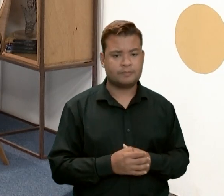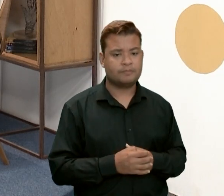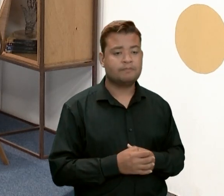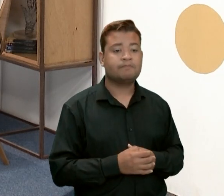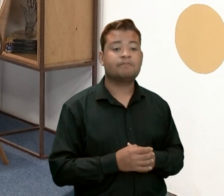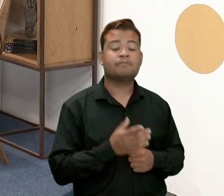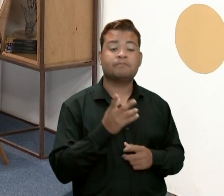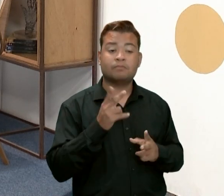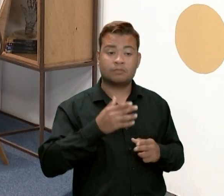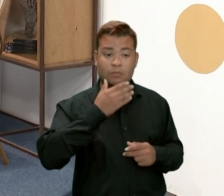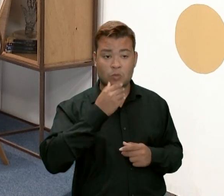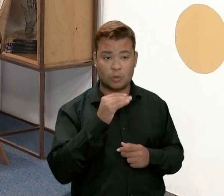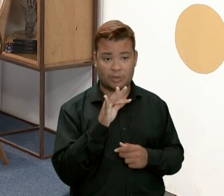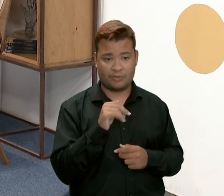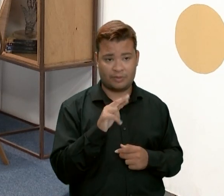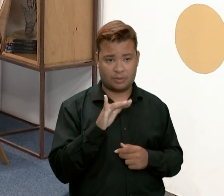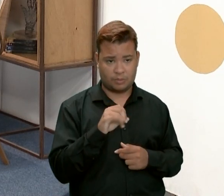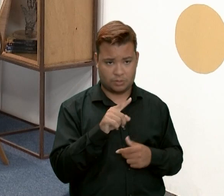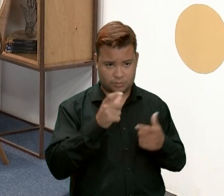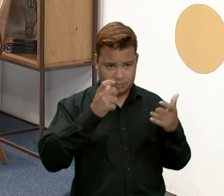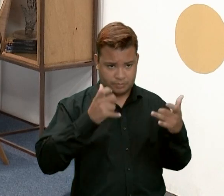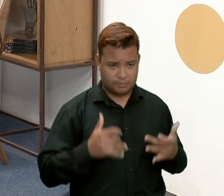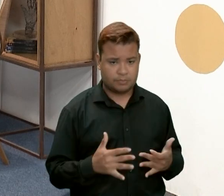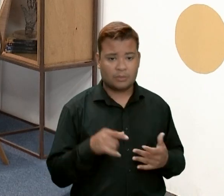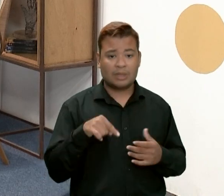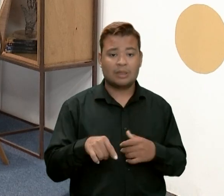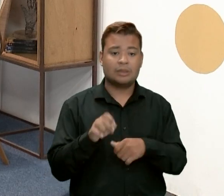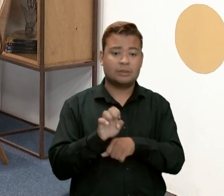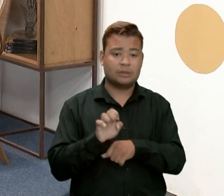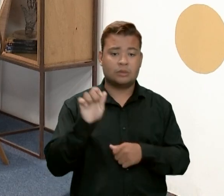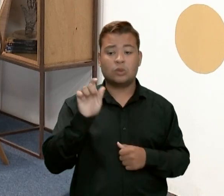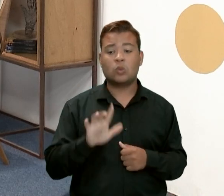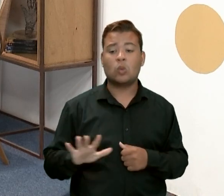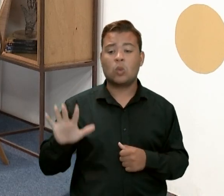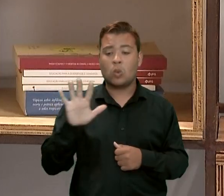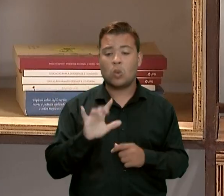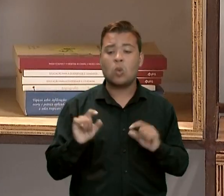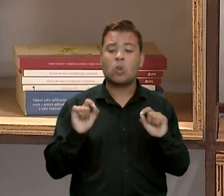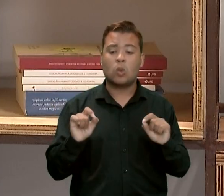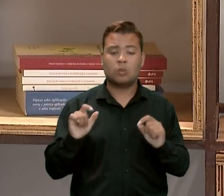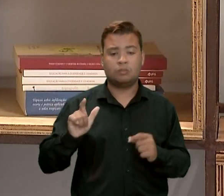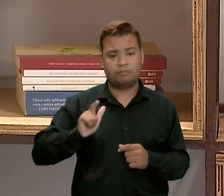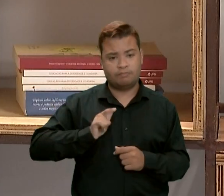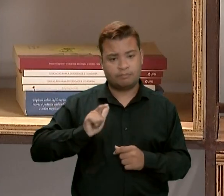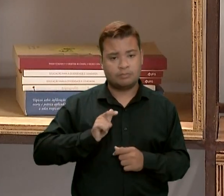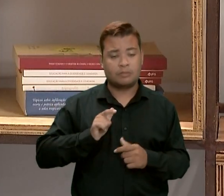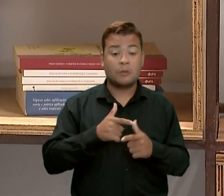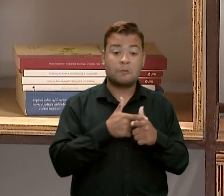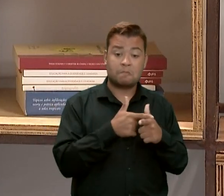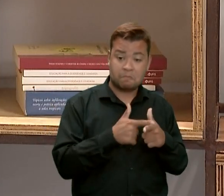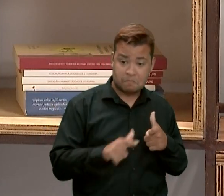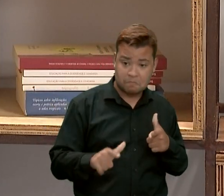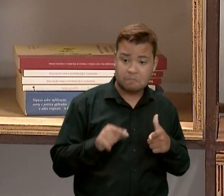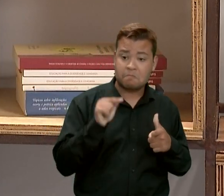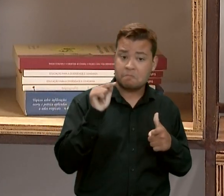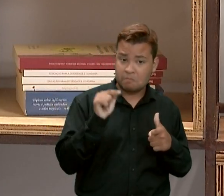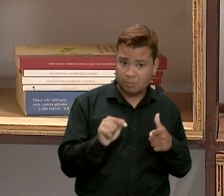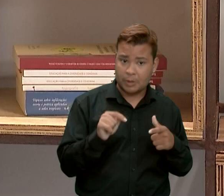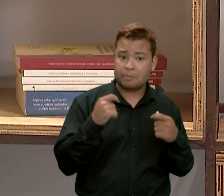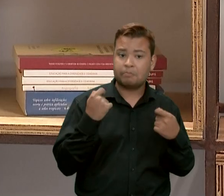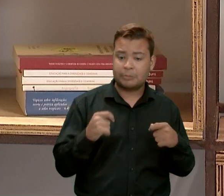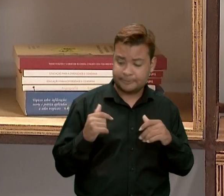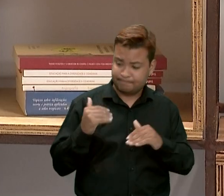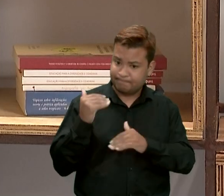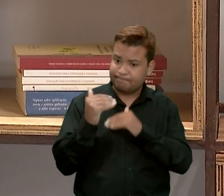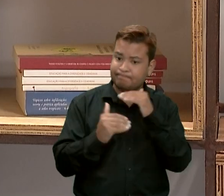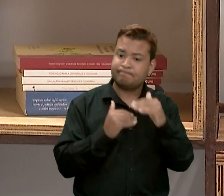Fabrício disse, aqui especificamente no estado de Goiás, a gente tem uma situação ainda que demanda um amadurecimento